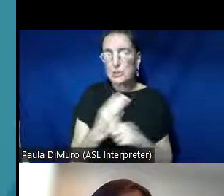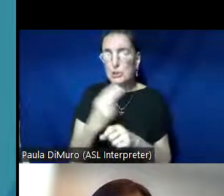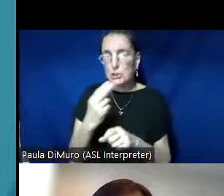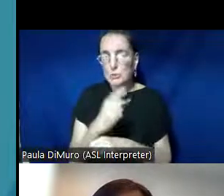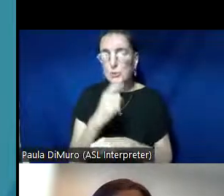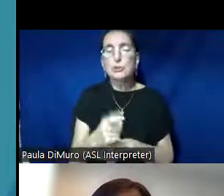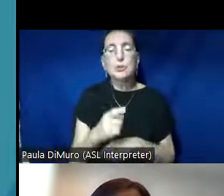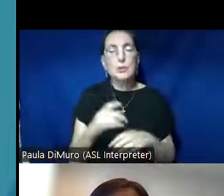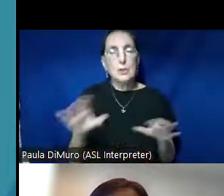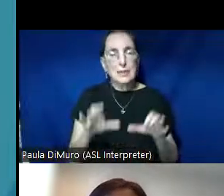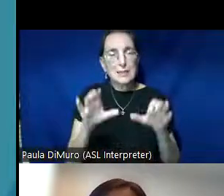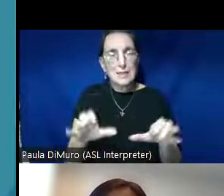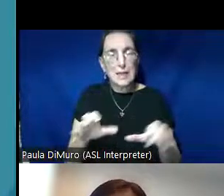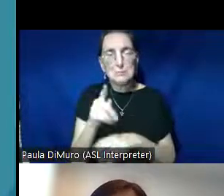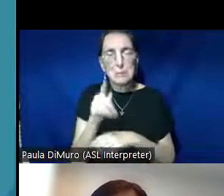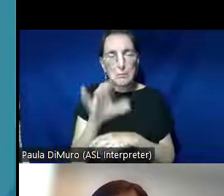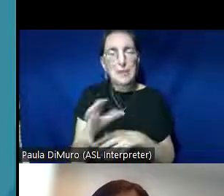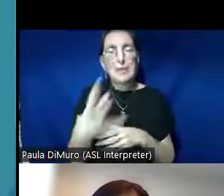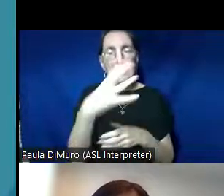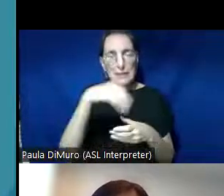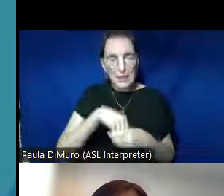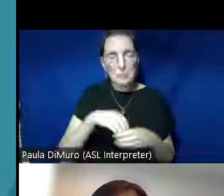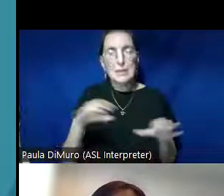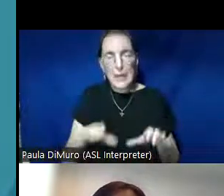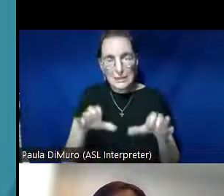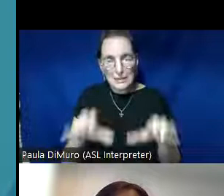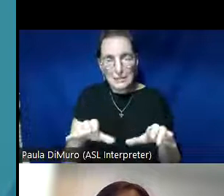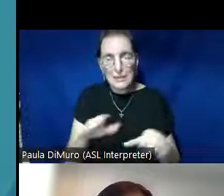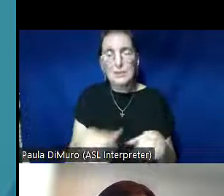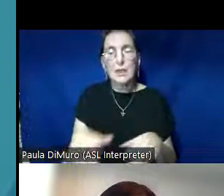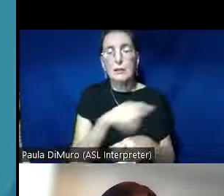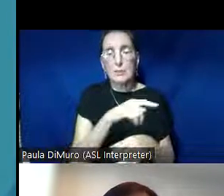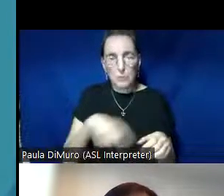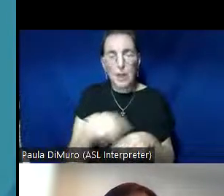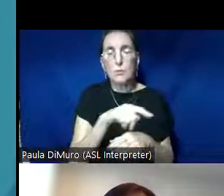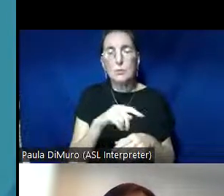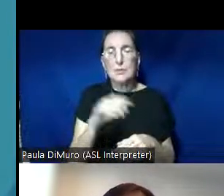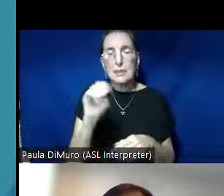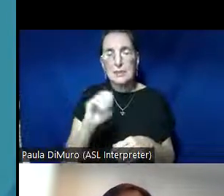componentes de projeto para conduzir engajamento público e atividades em torno de